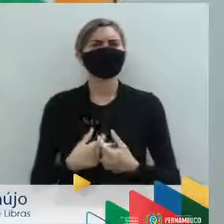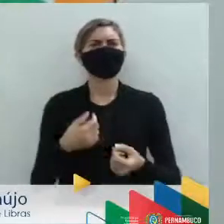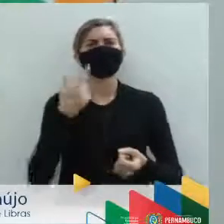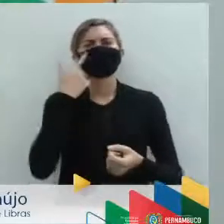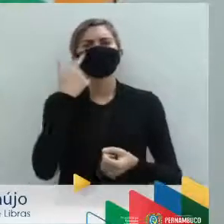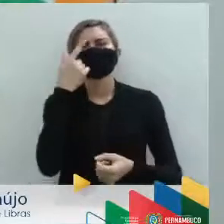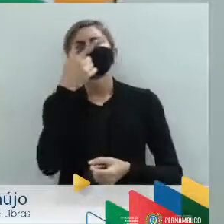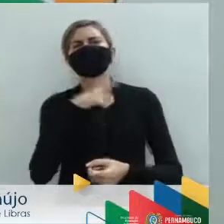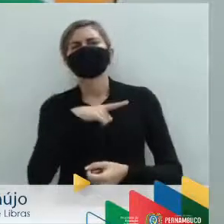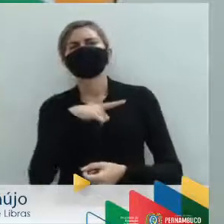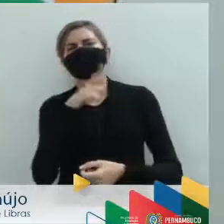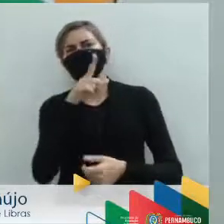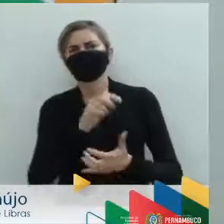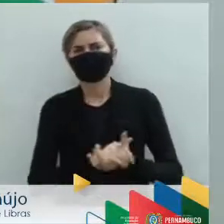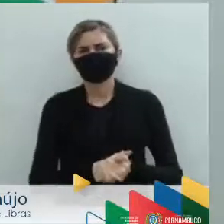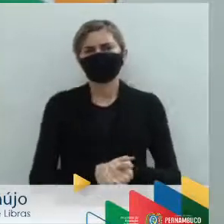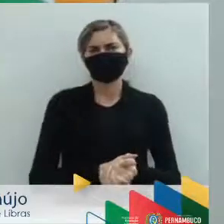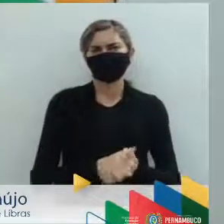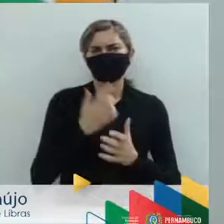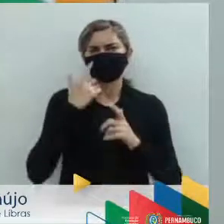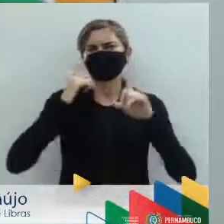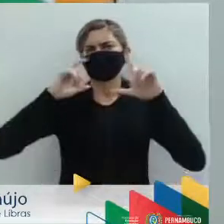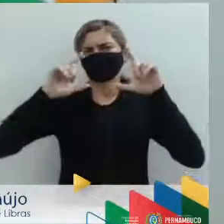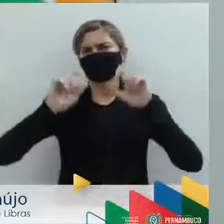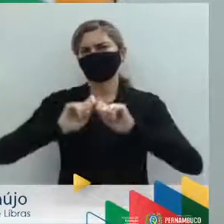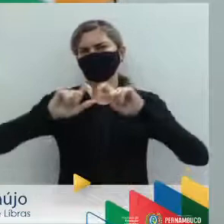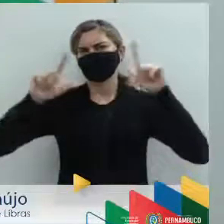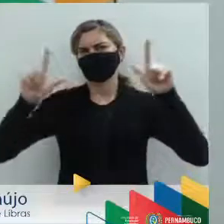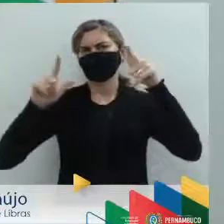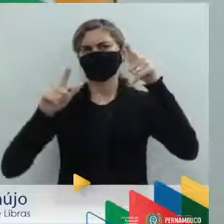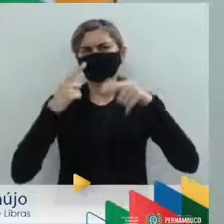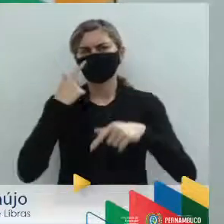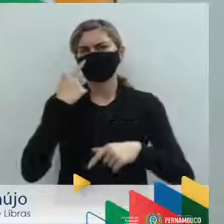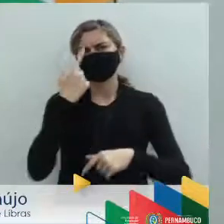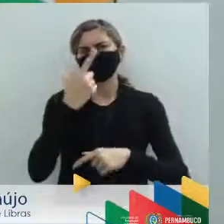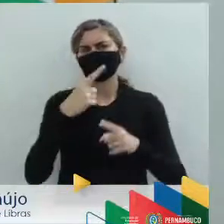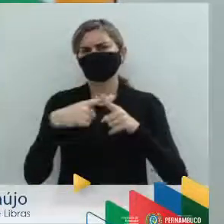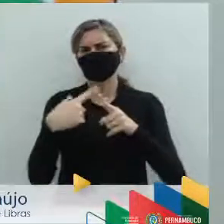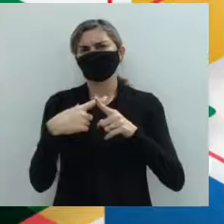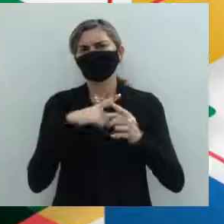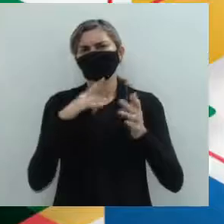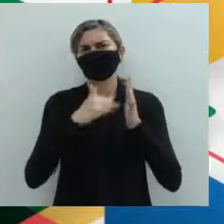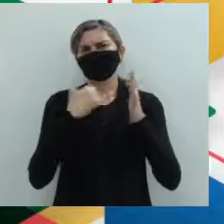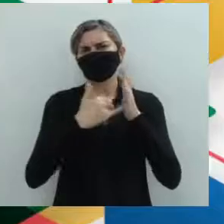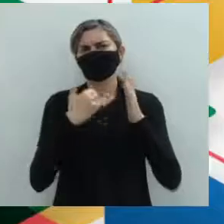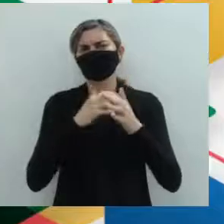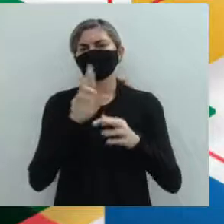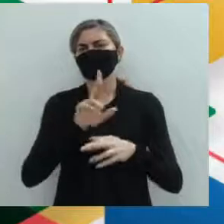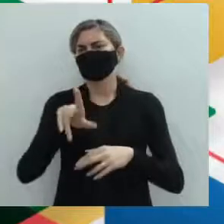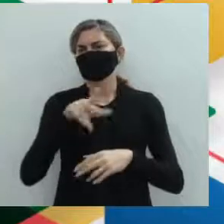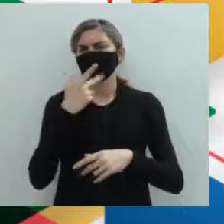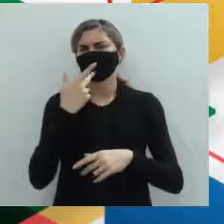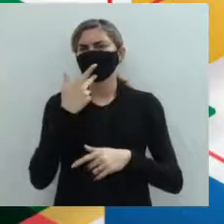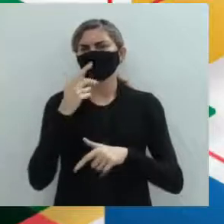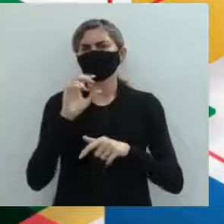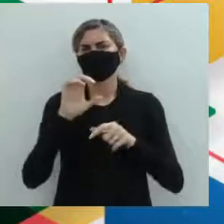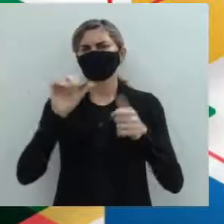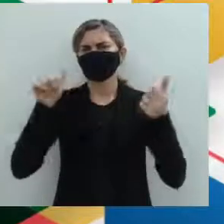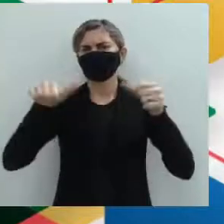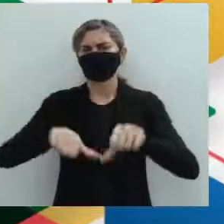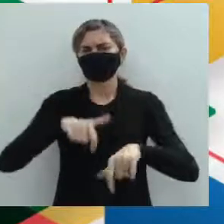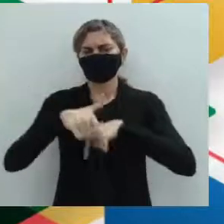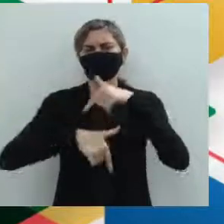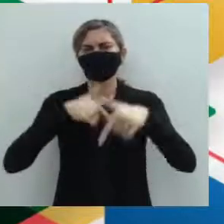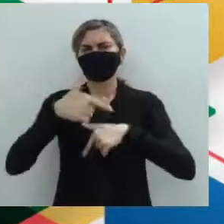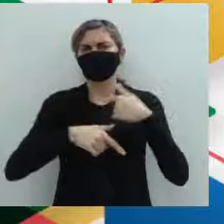tem. Dá para aumentar, Robertão, essa imagem aí? Vamos aumentar para a gente ver. Porque tem escrito aí, ó, não fale em crise, trabalhe. Mas olha o que é que tem